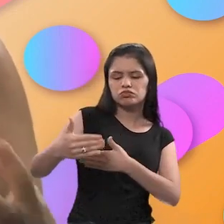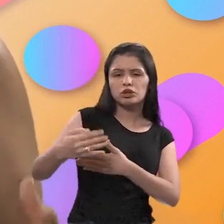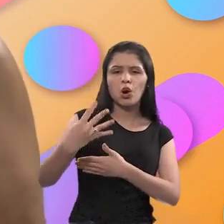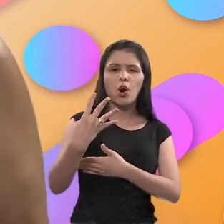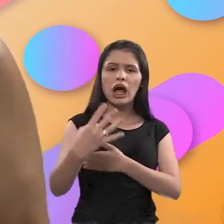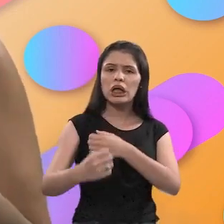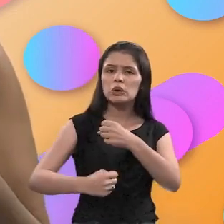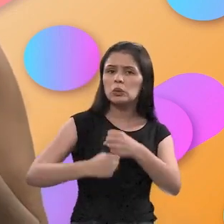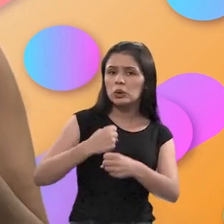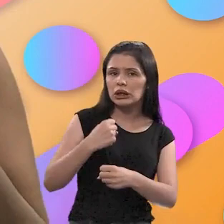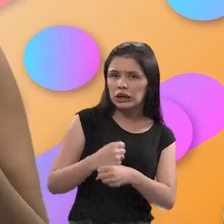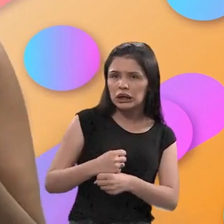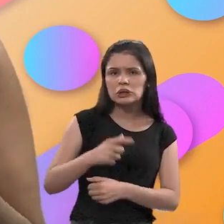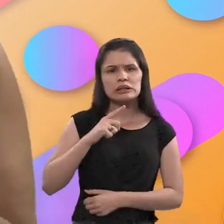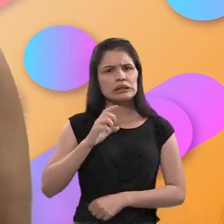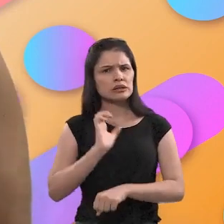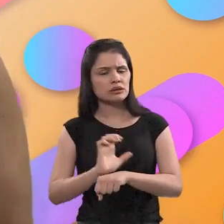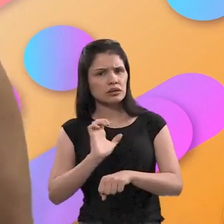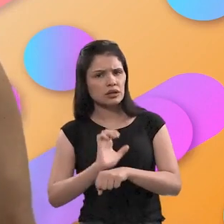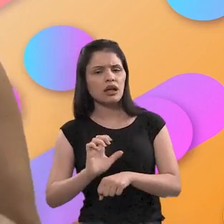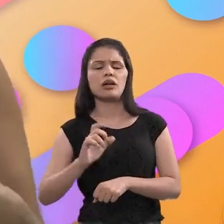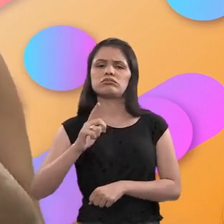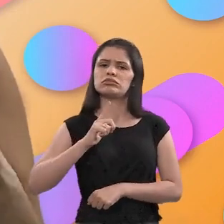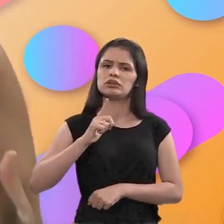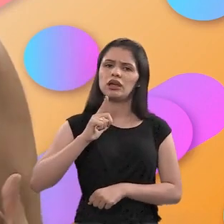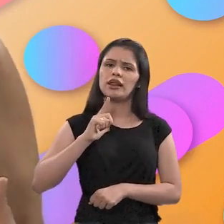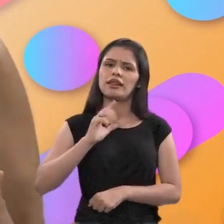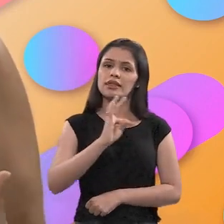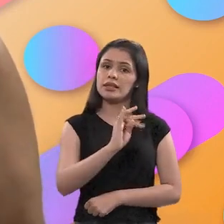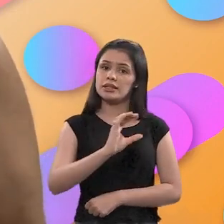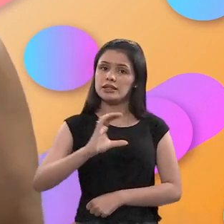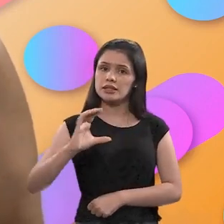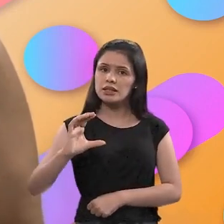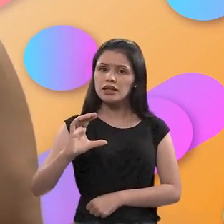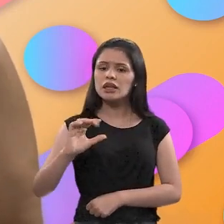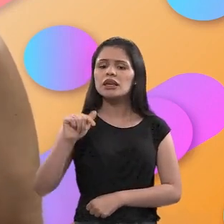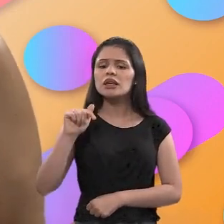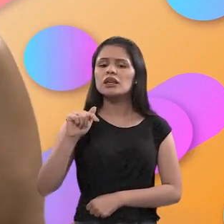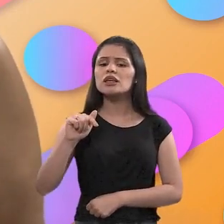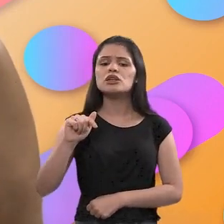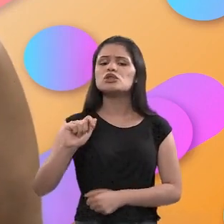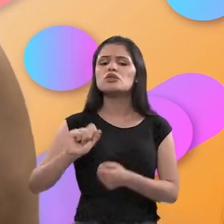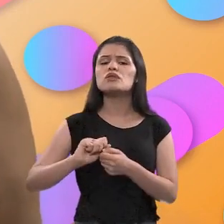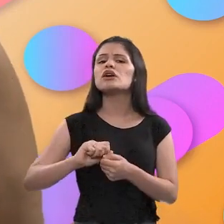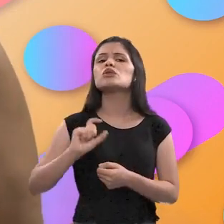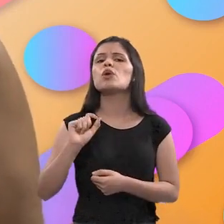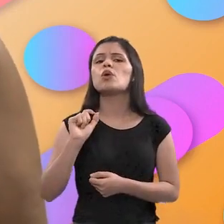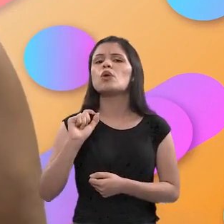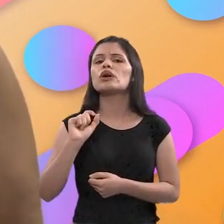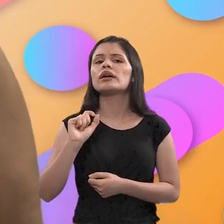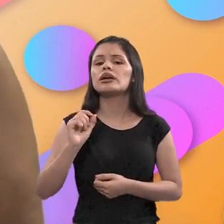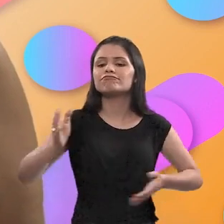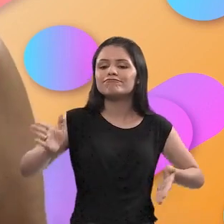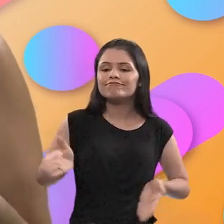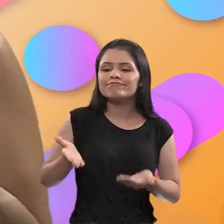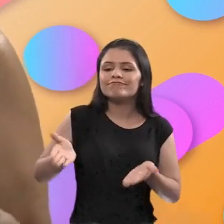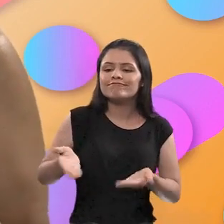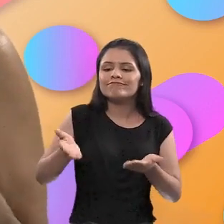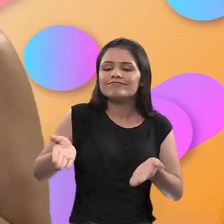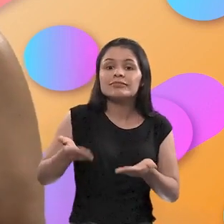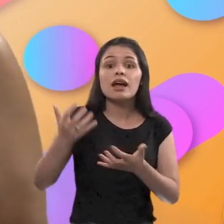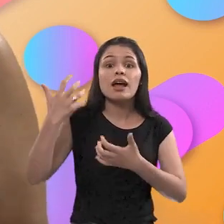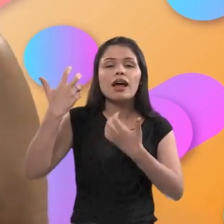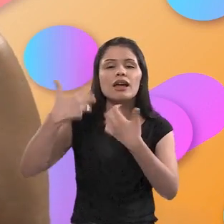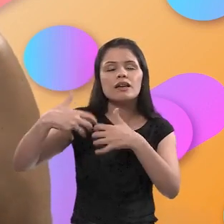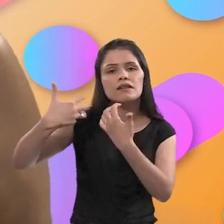com estágio, trabalho de final de curso e etc., vai adensar muito a reflexão e